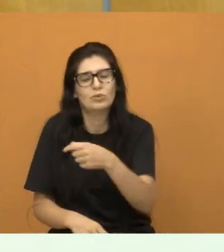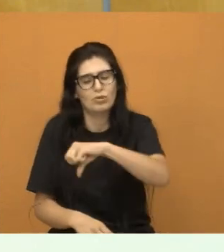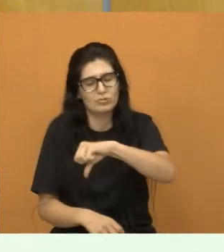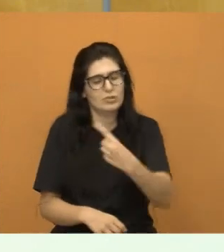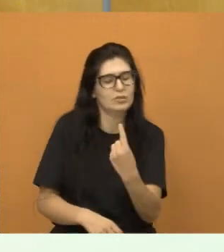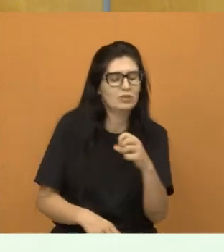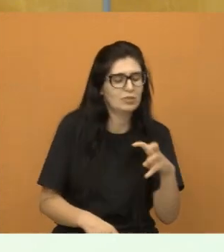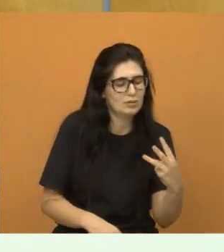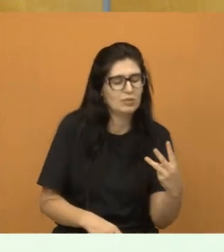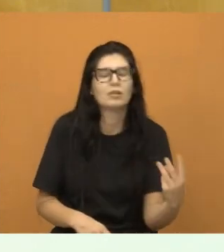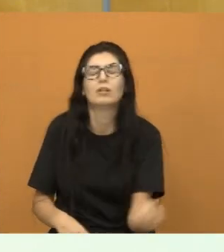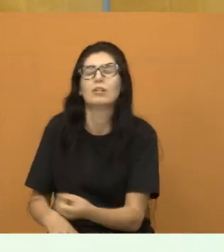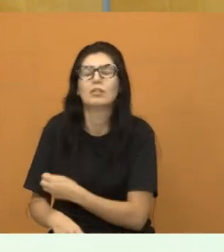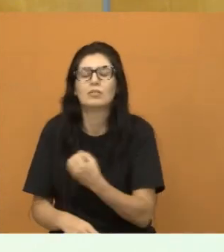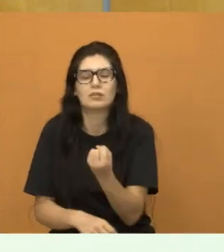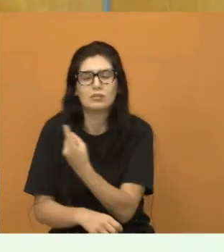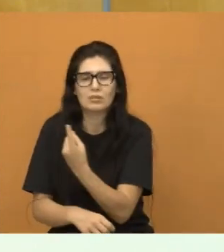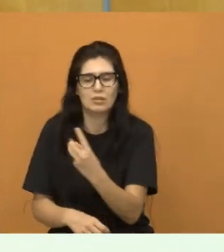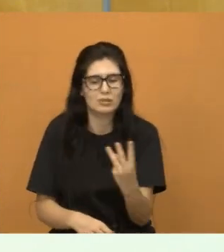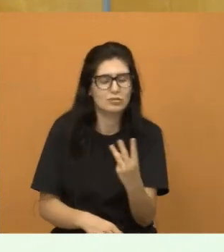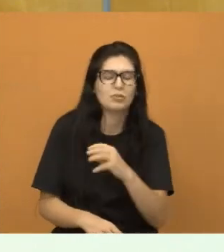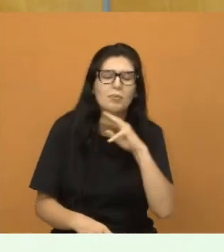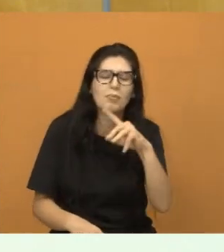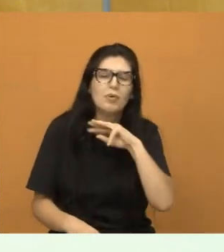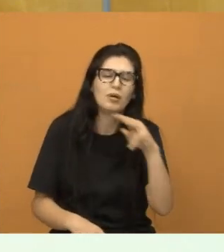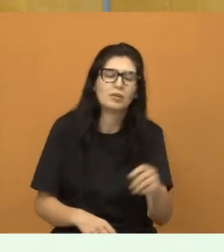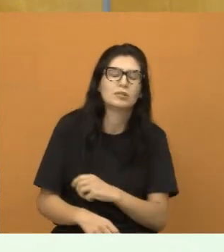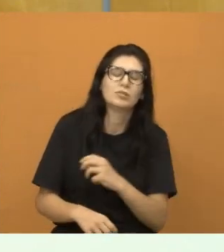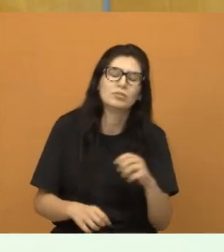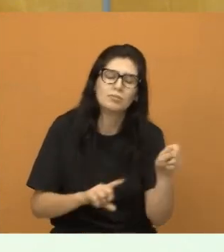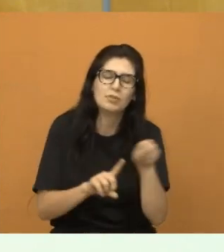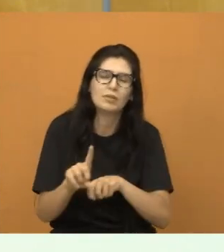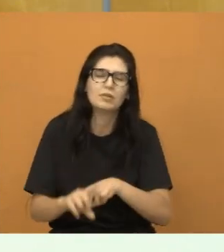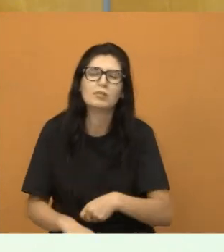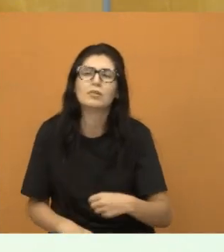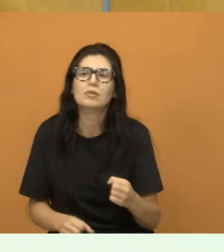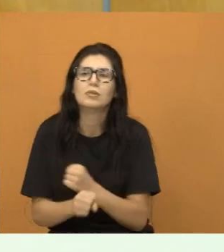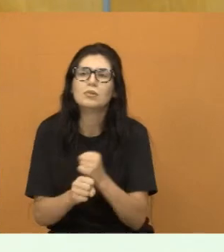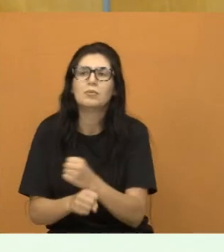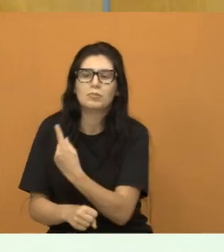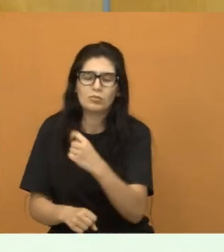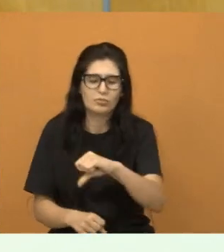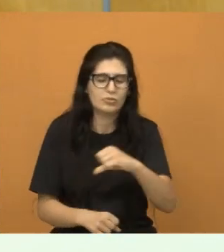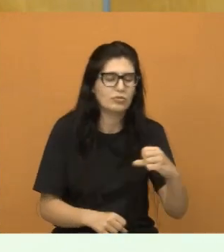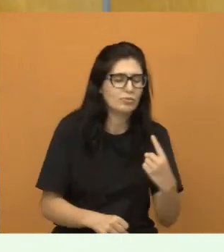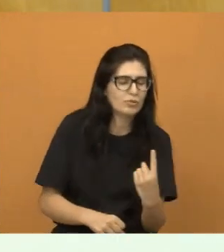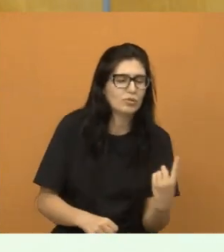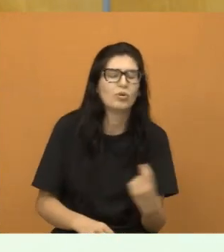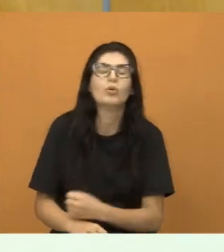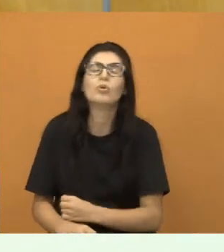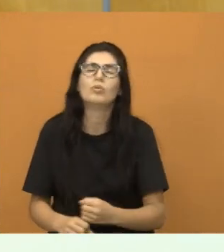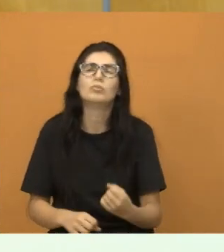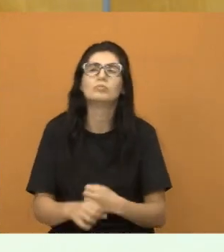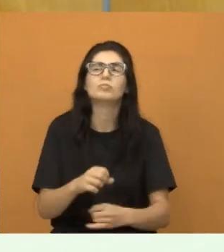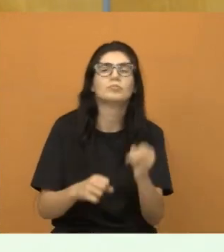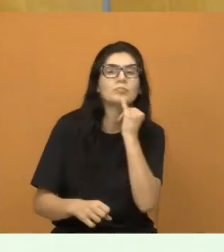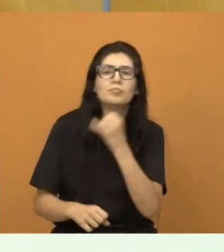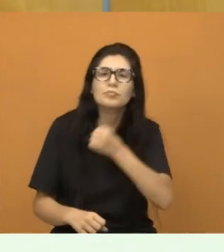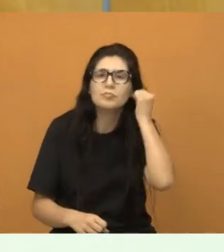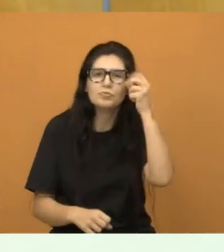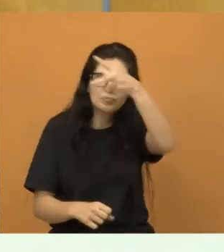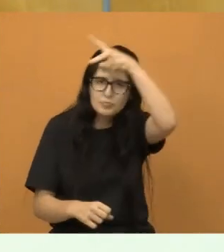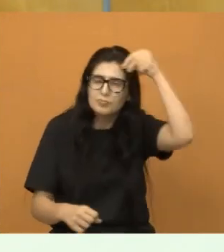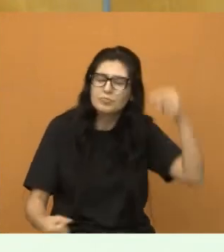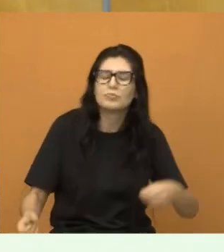2.915, de 13 de março de 1991, autoria Prefeito Municipal Isaías José de Santana.